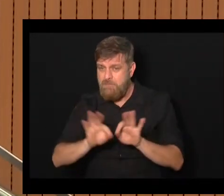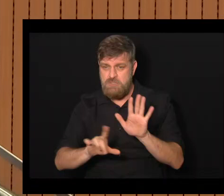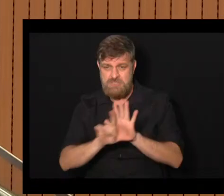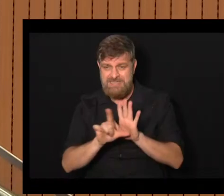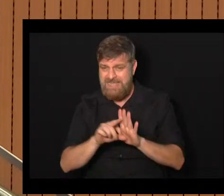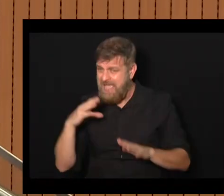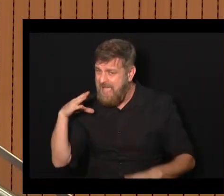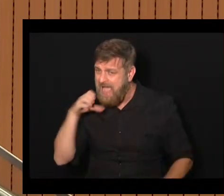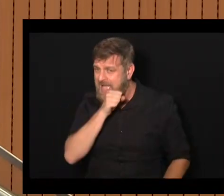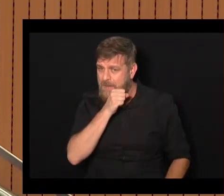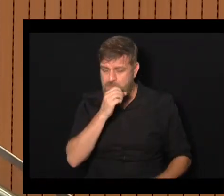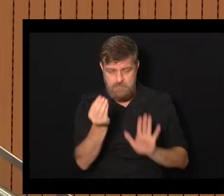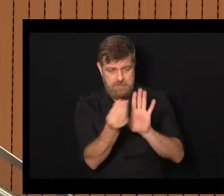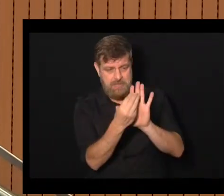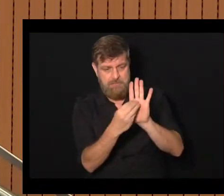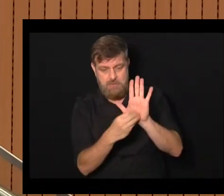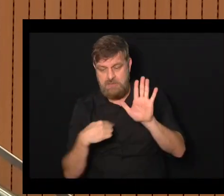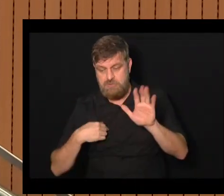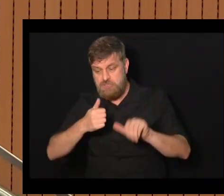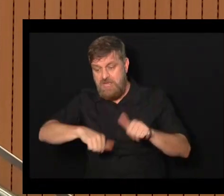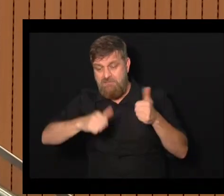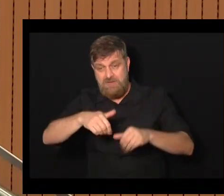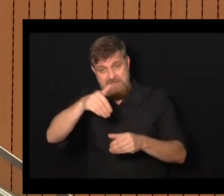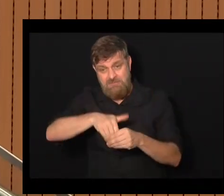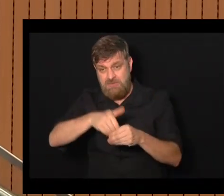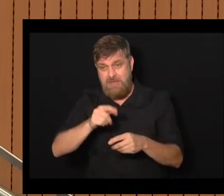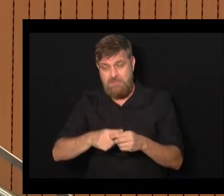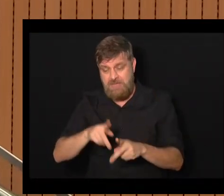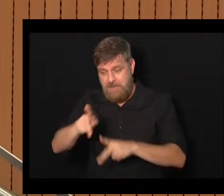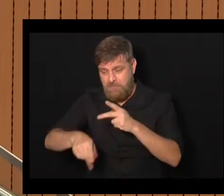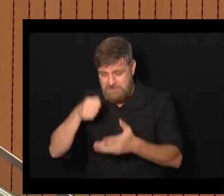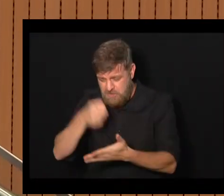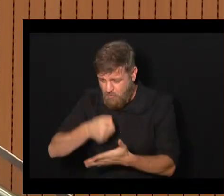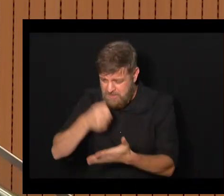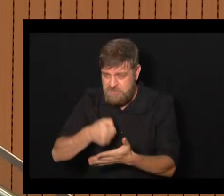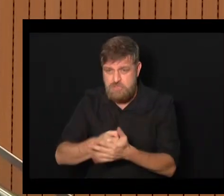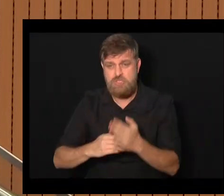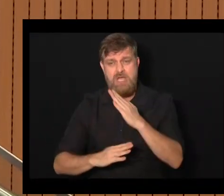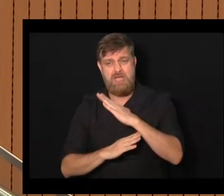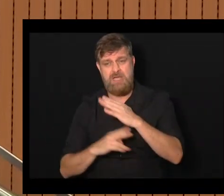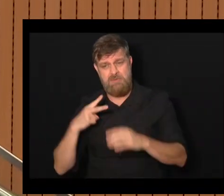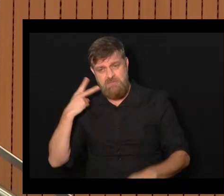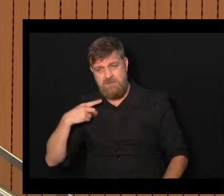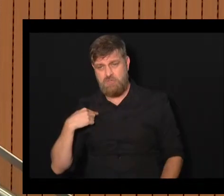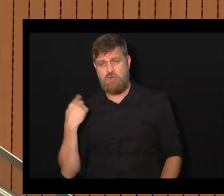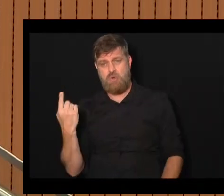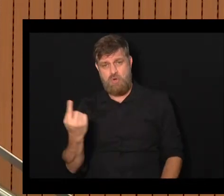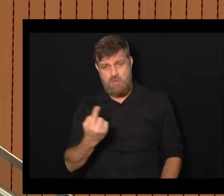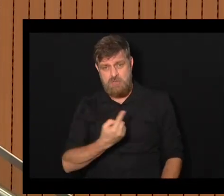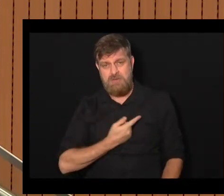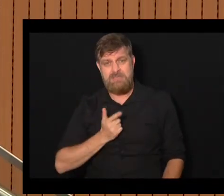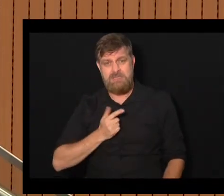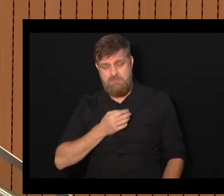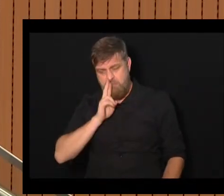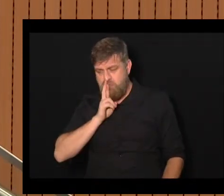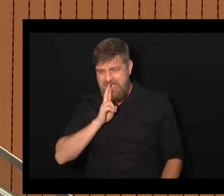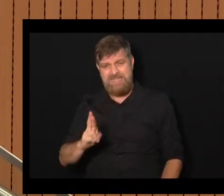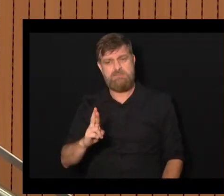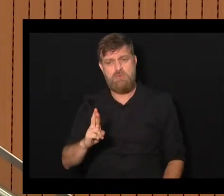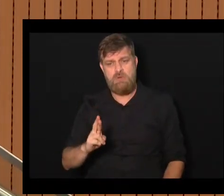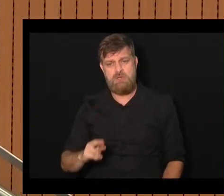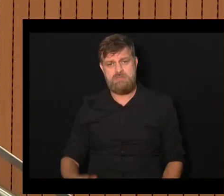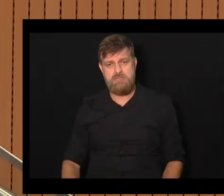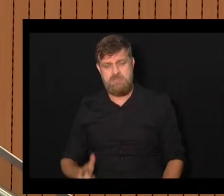mais rápido possível, porque a população exige dessa casa uma posição frente